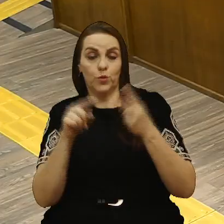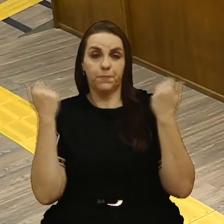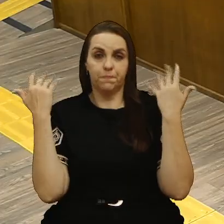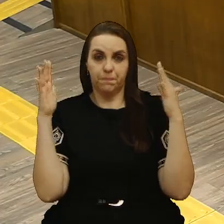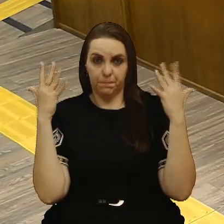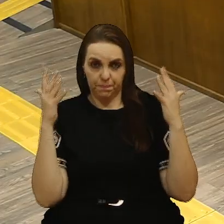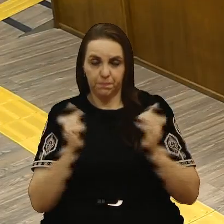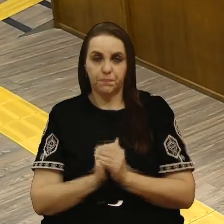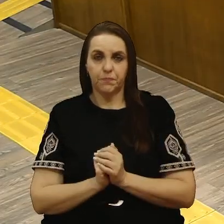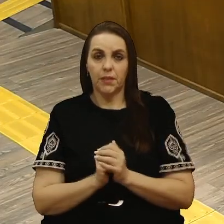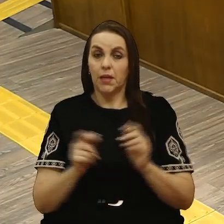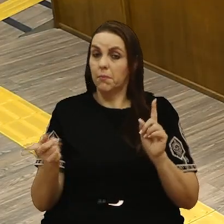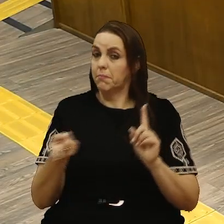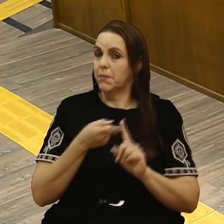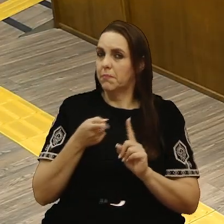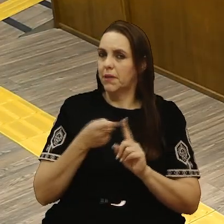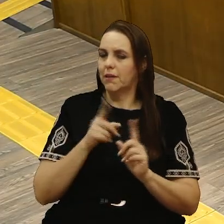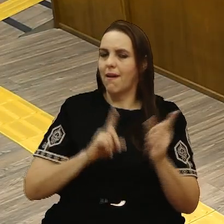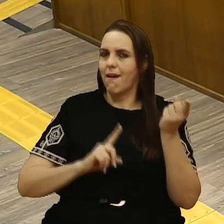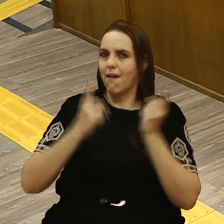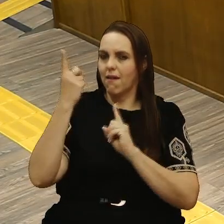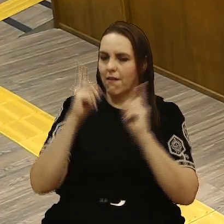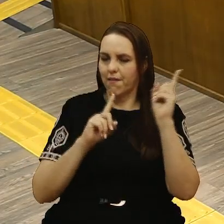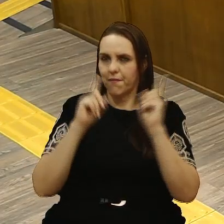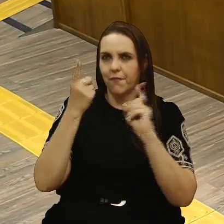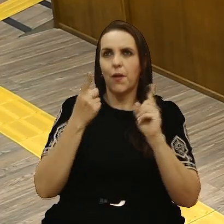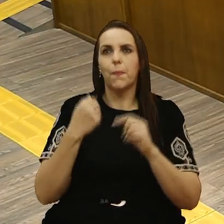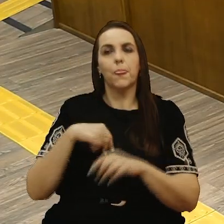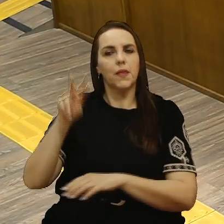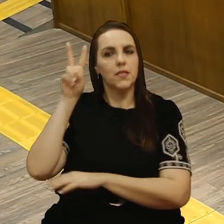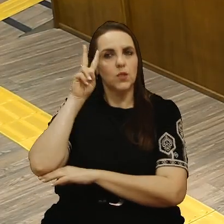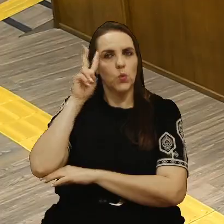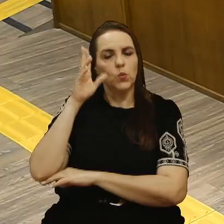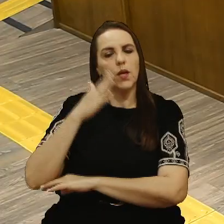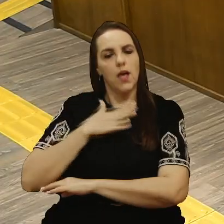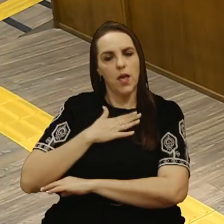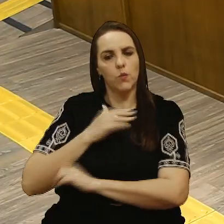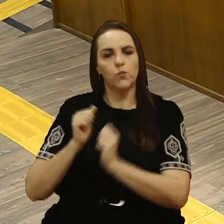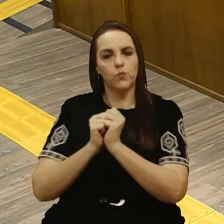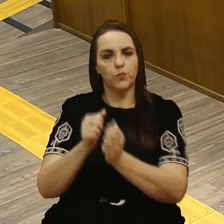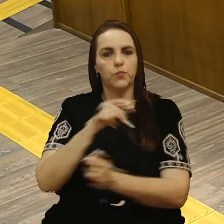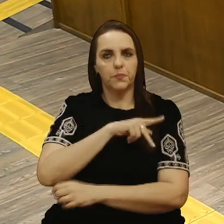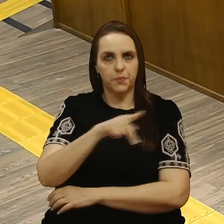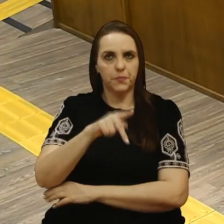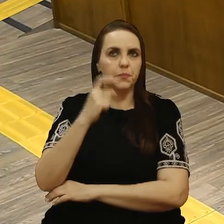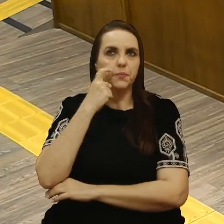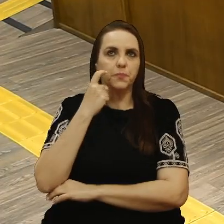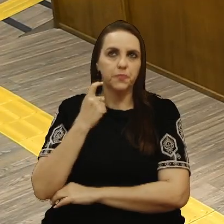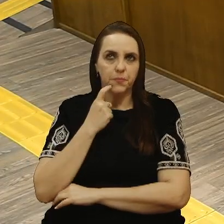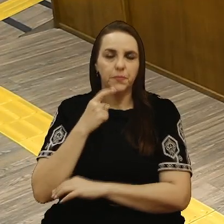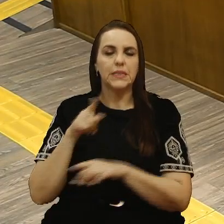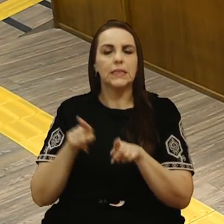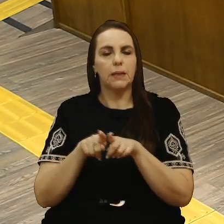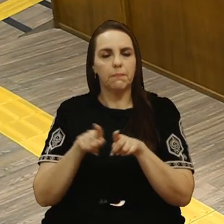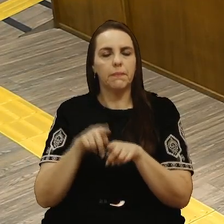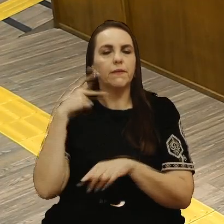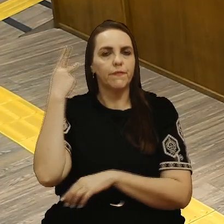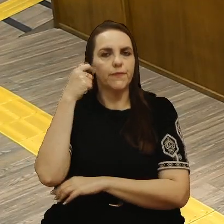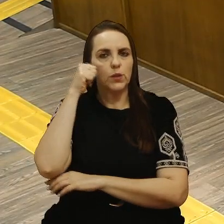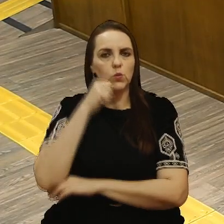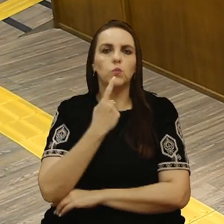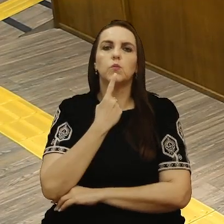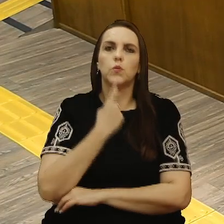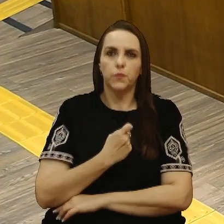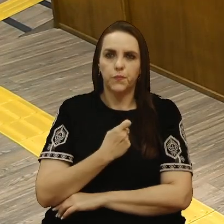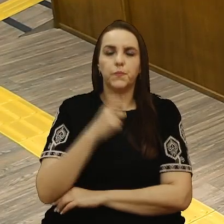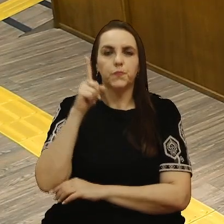Primeiro, ao Carnaval. Na segunda-feira estivemos eu e o presidente Petrini, junto com a vereadora Rose Frigieri, lá